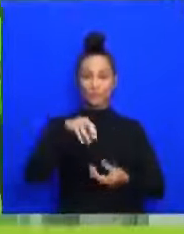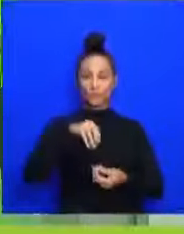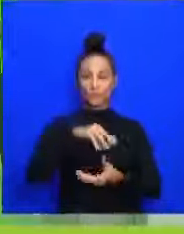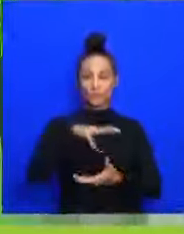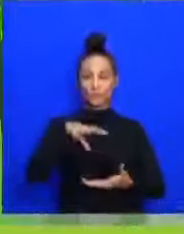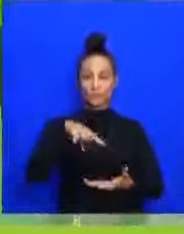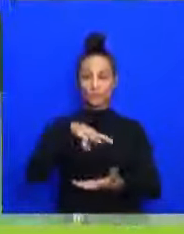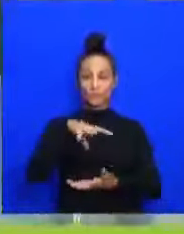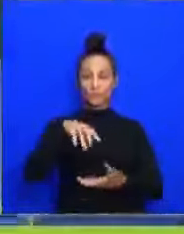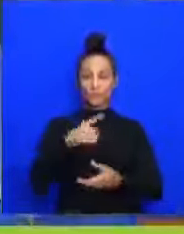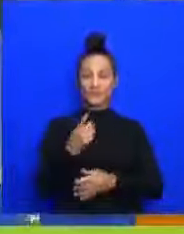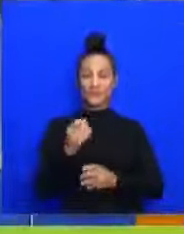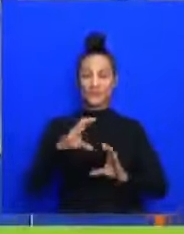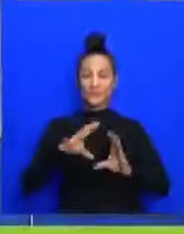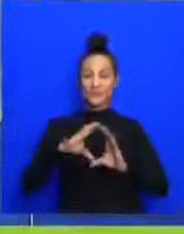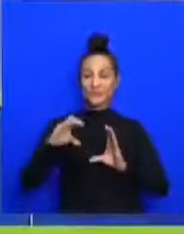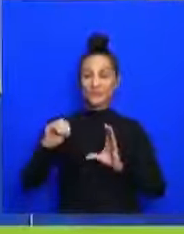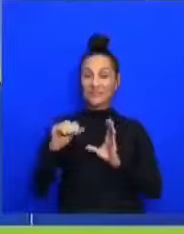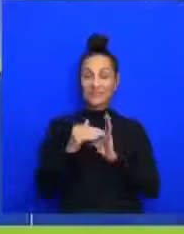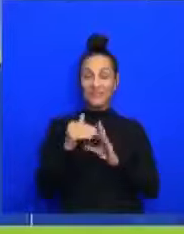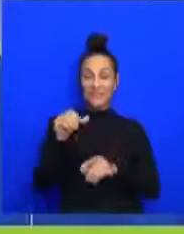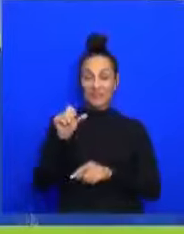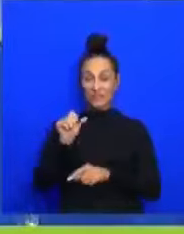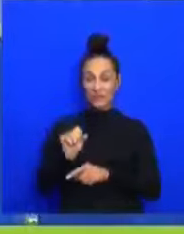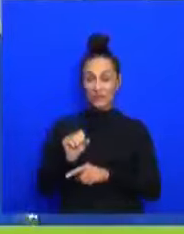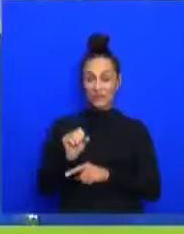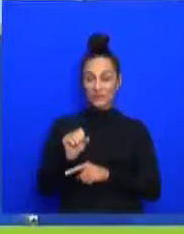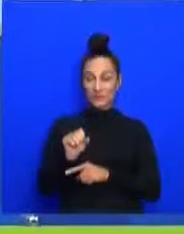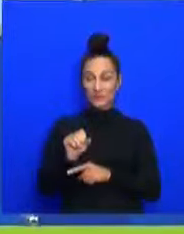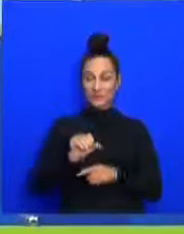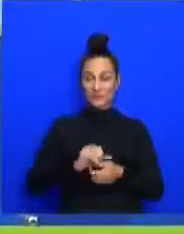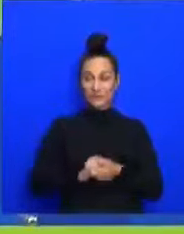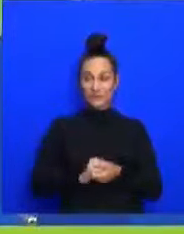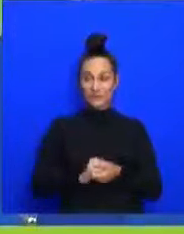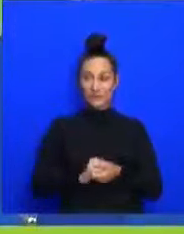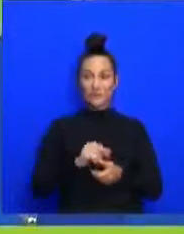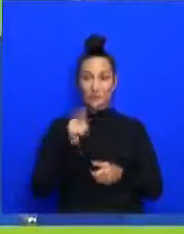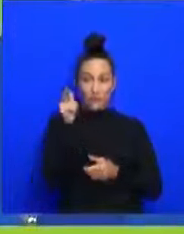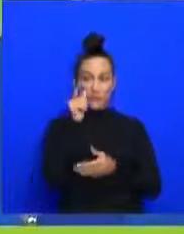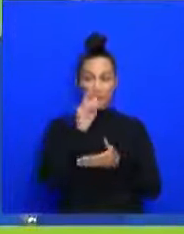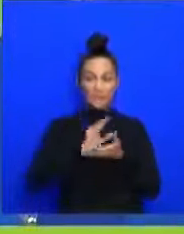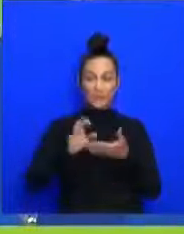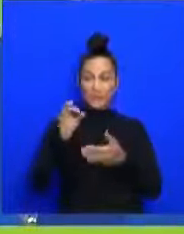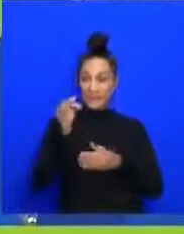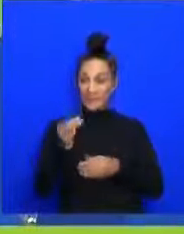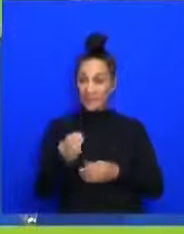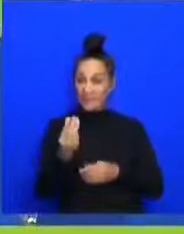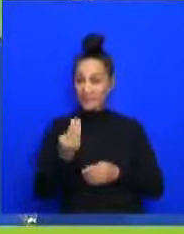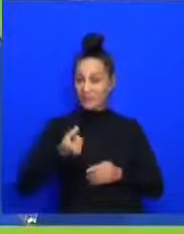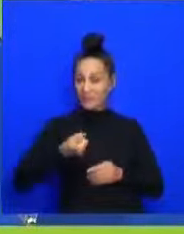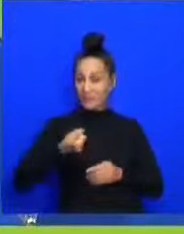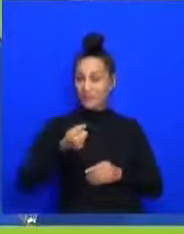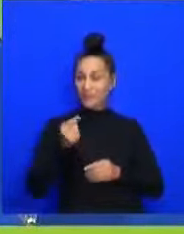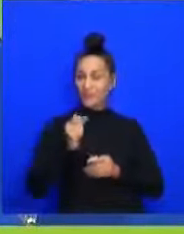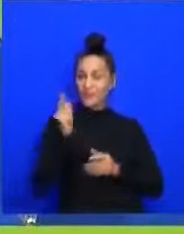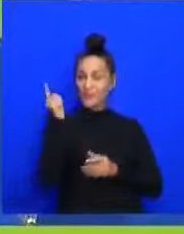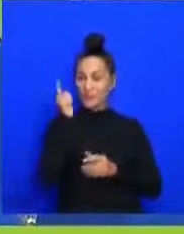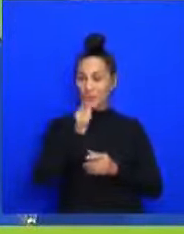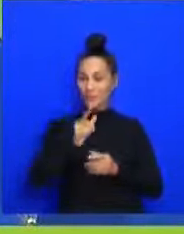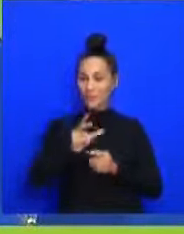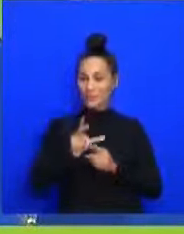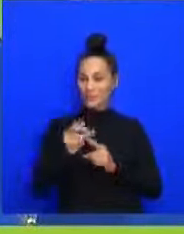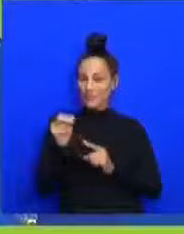recarregado, embaralhando 10 bolas numeradas de 0 a 9. Você ganha prêmio a partir de 3 acertos. Boa